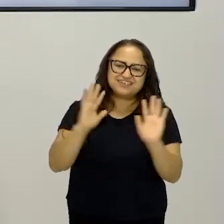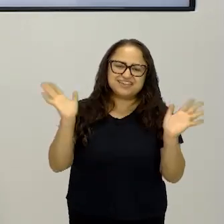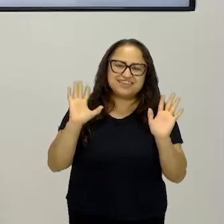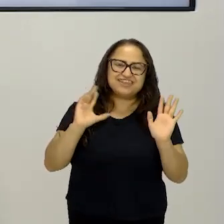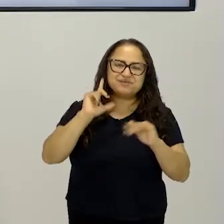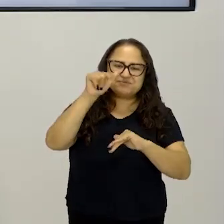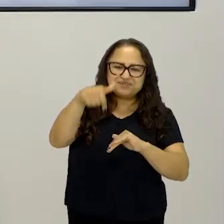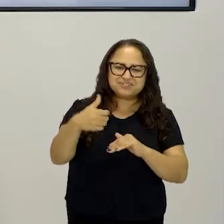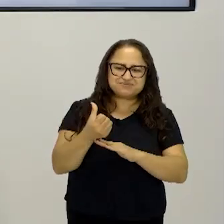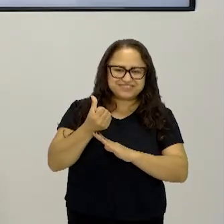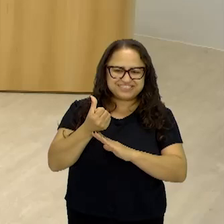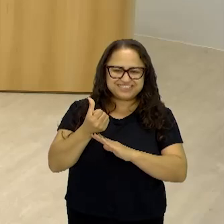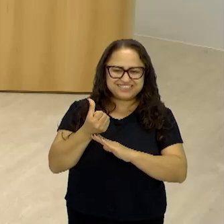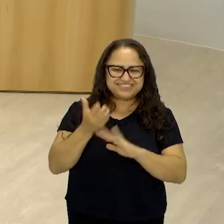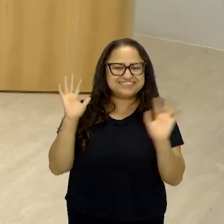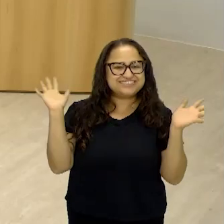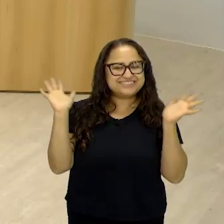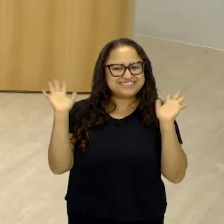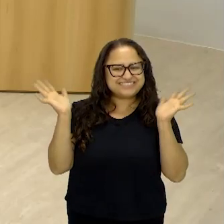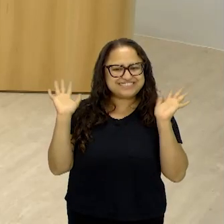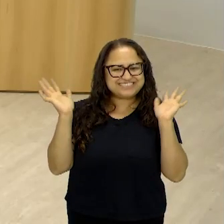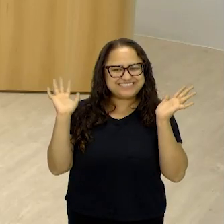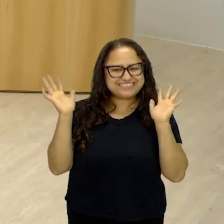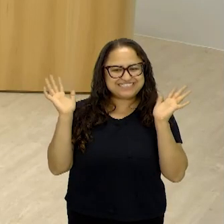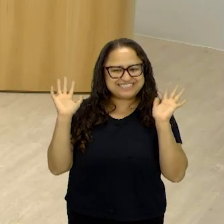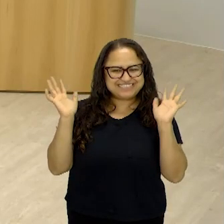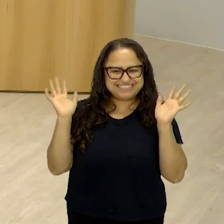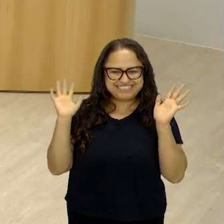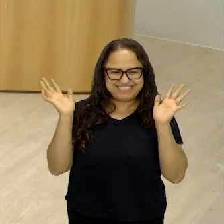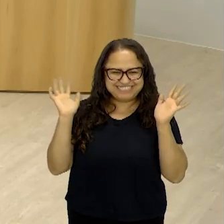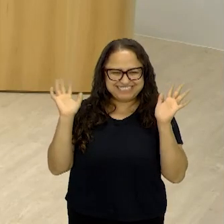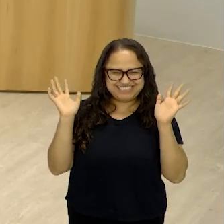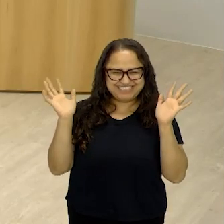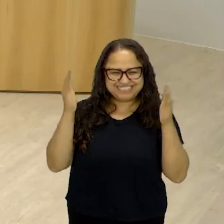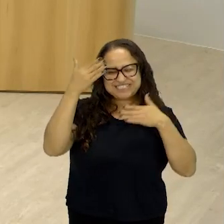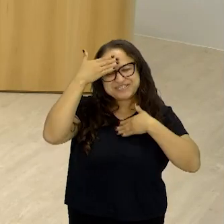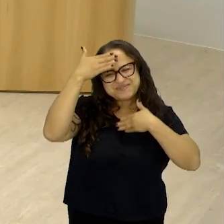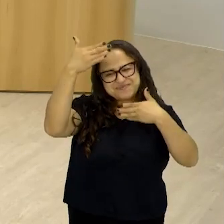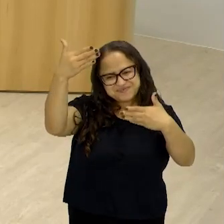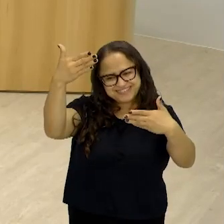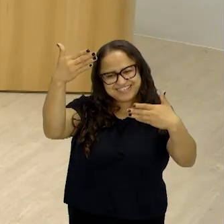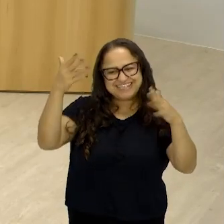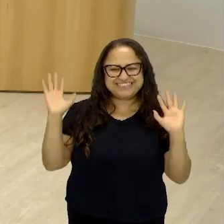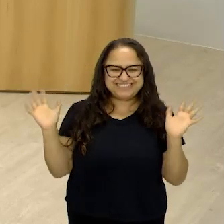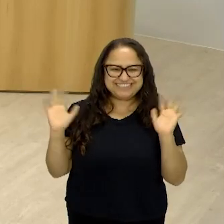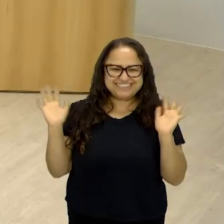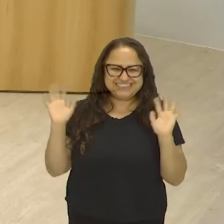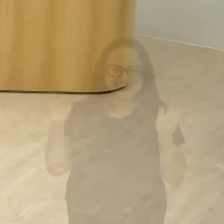que vem. Bye, Ed. Bye, bye. Okay. Bye, everybody.